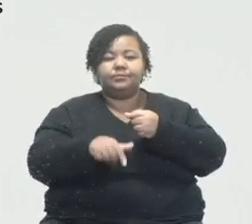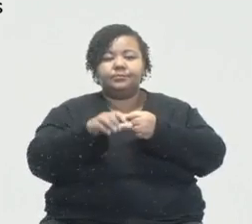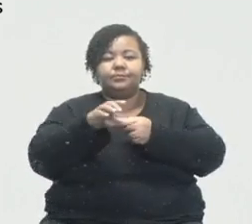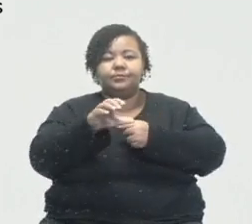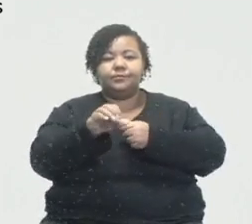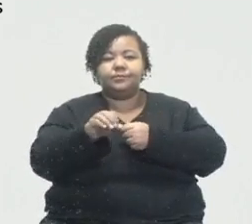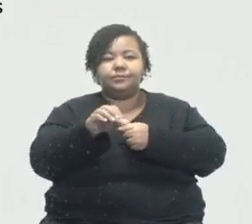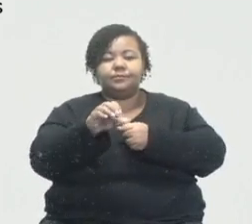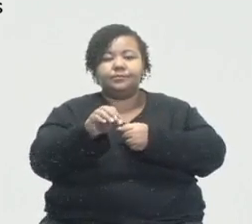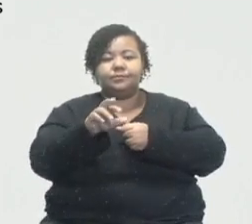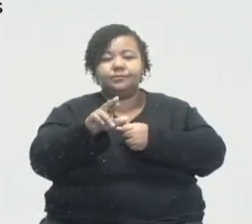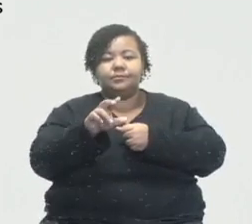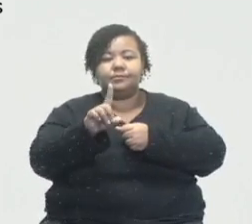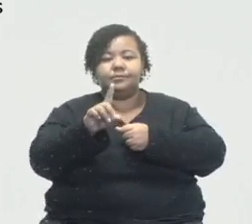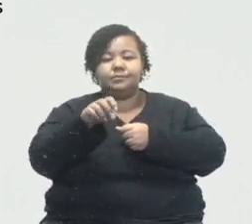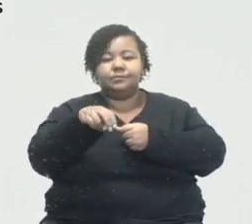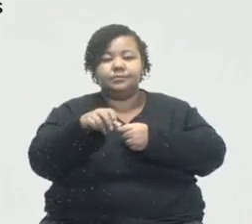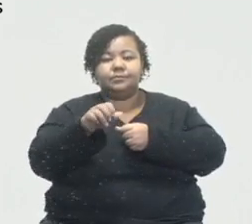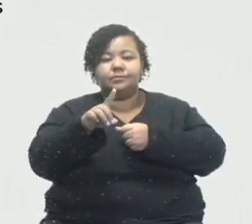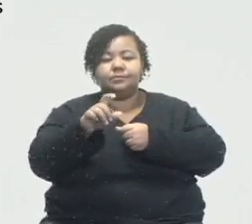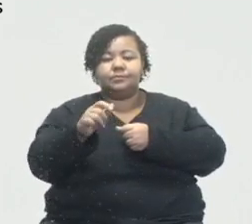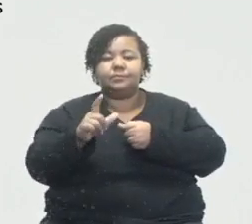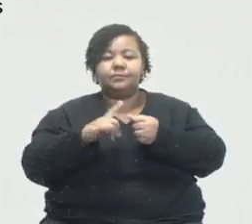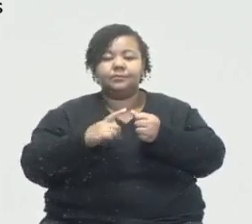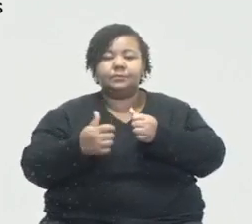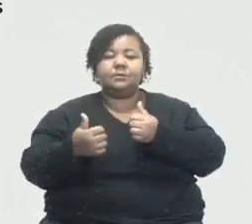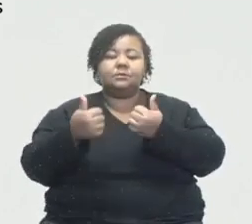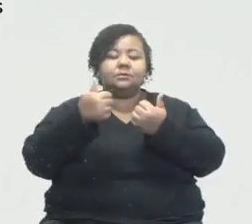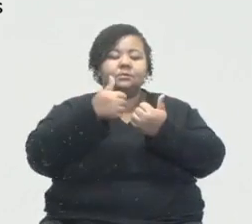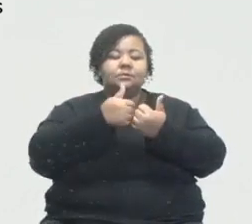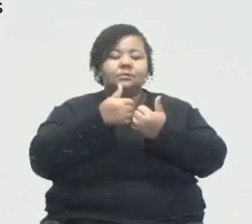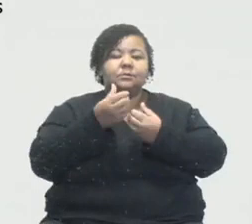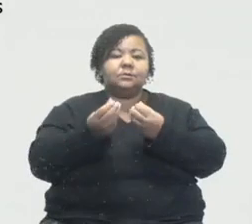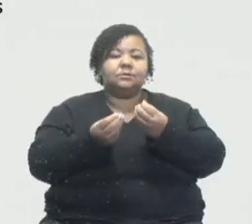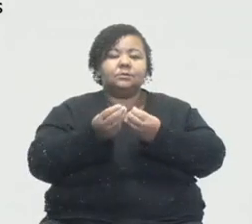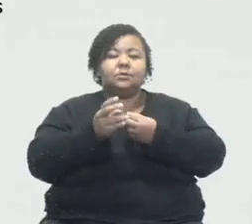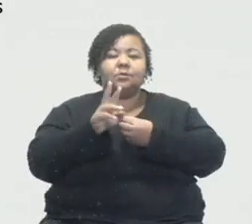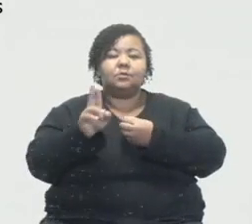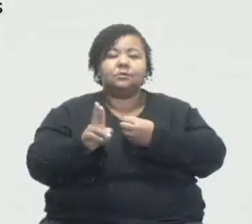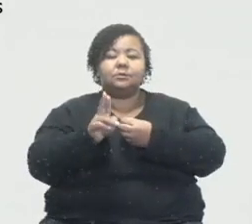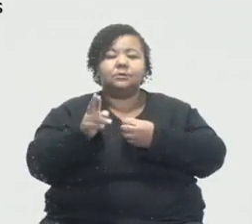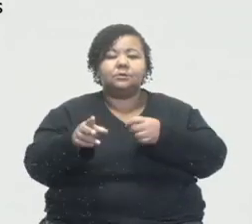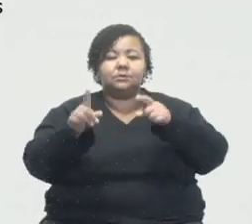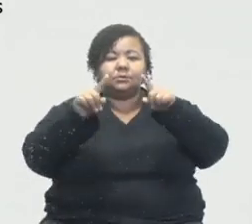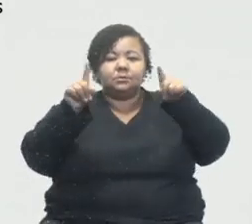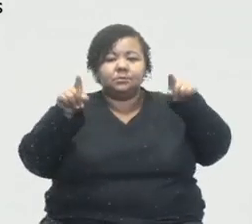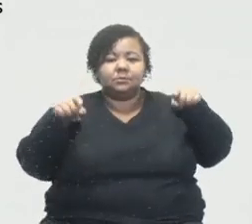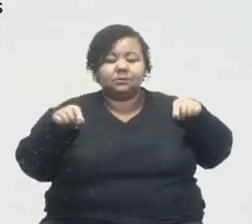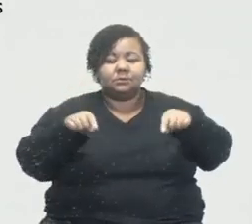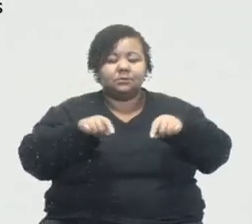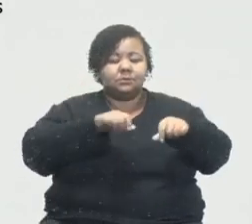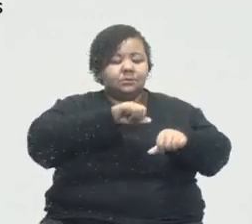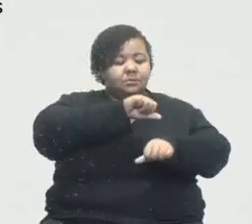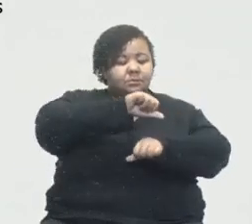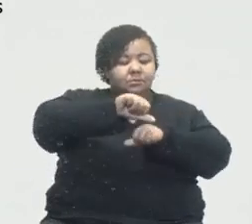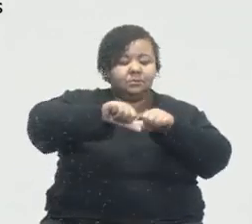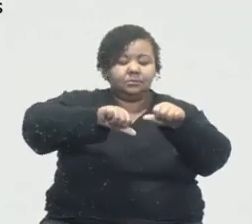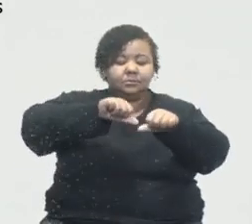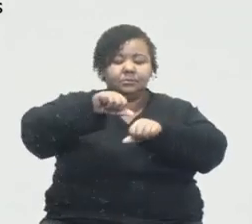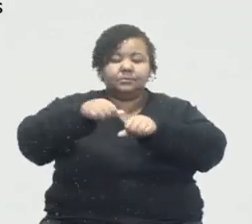nossa outra base, nós temos a seguinte representação. Como estamos trabalhando com uma matriz mudança de base, estamos trabalhando com uma